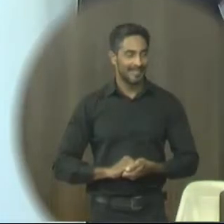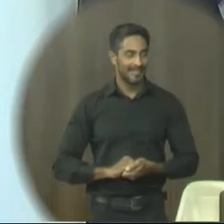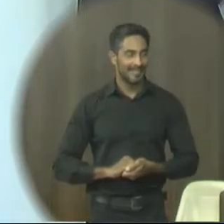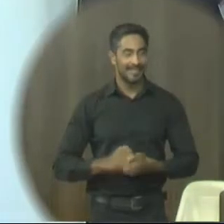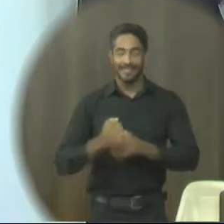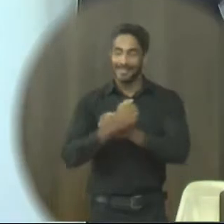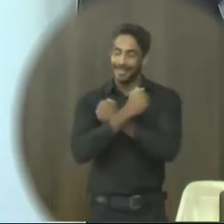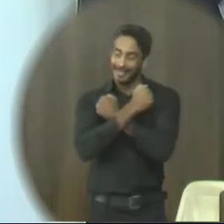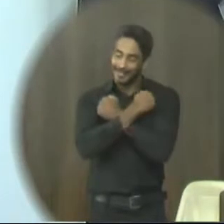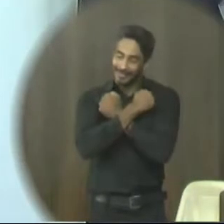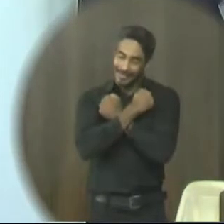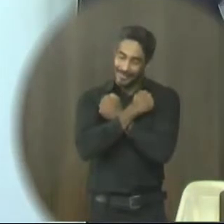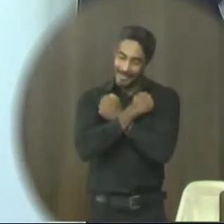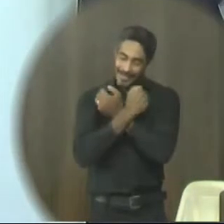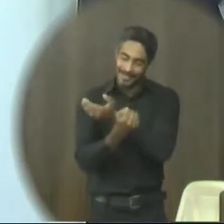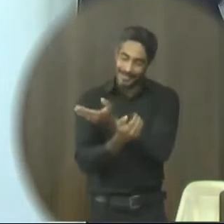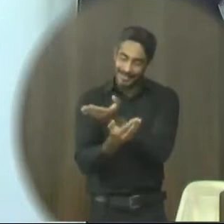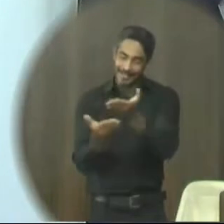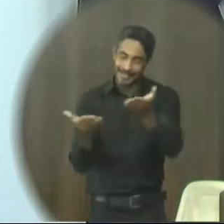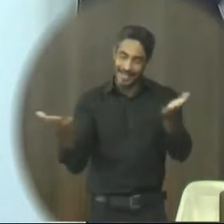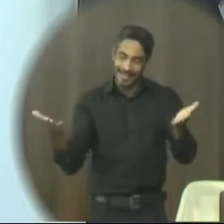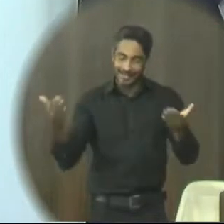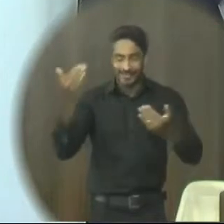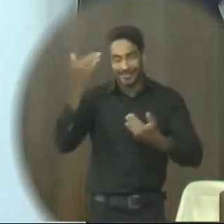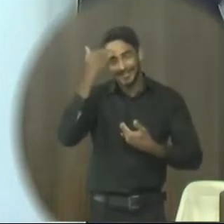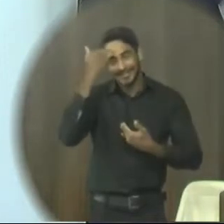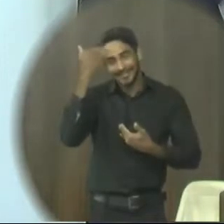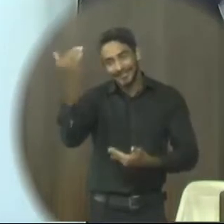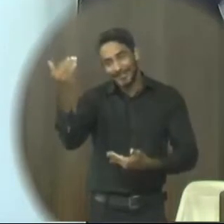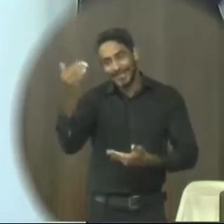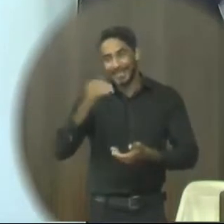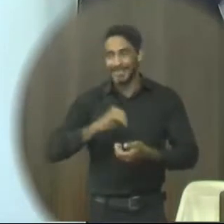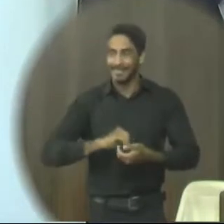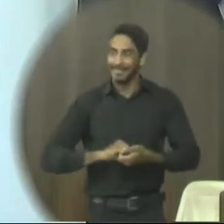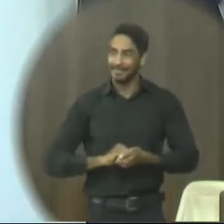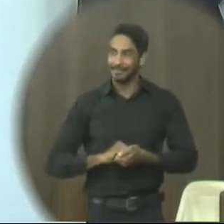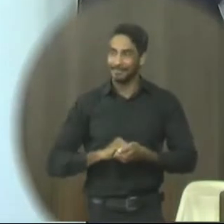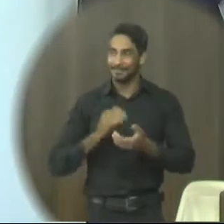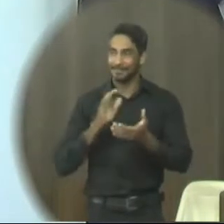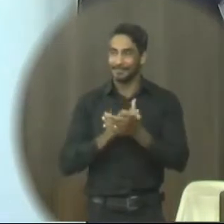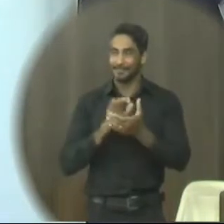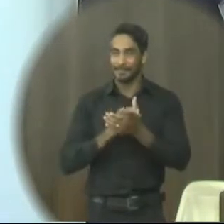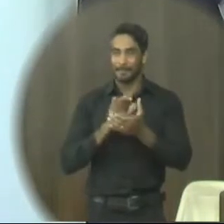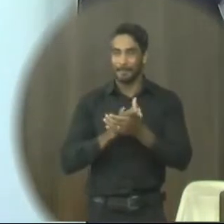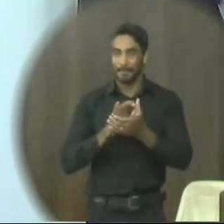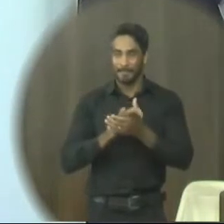Abraço a todos, muito obrigada.